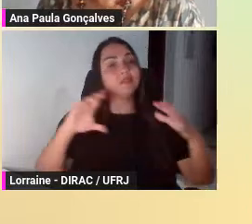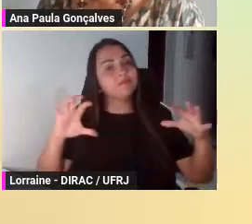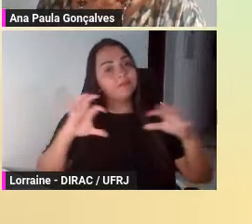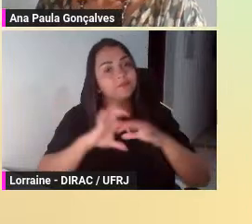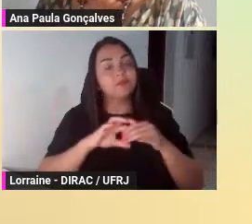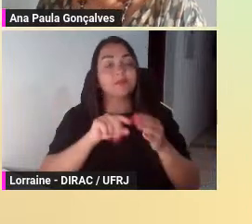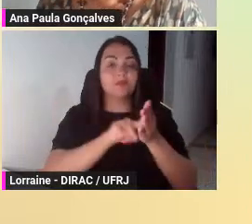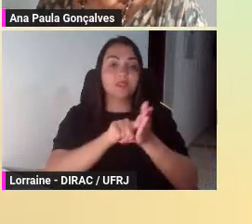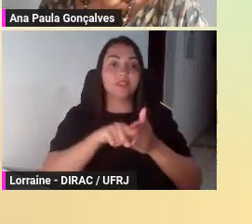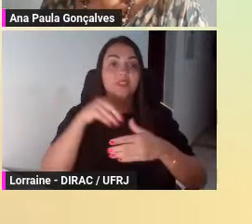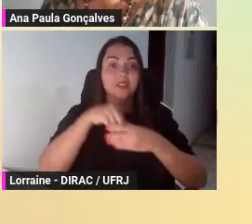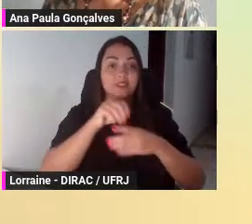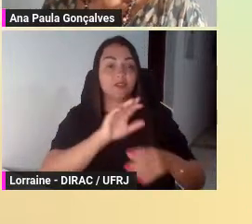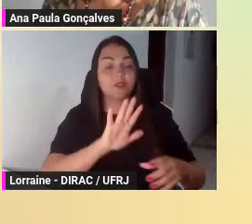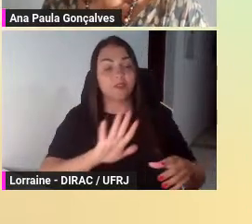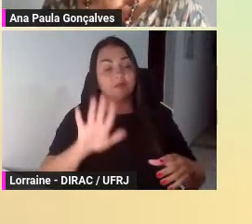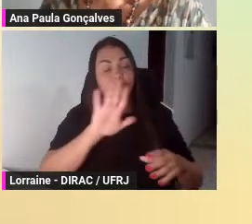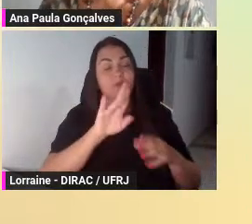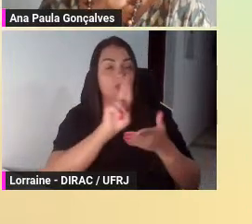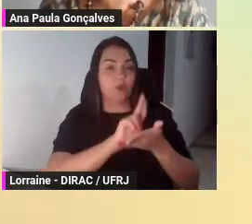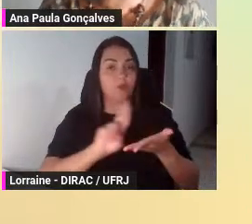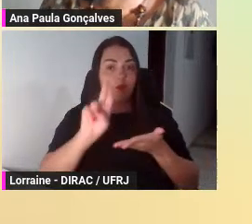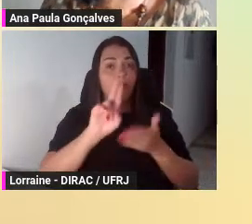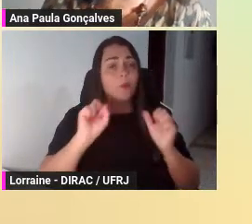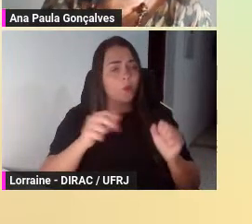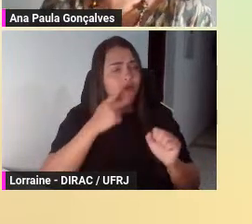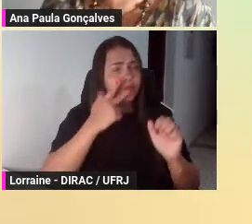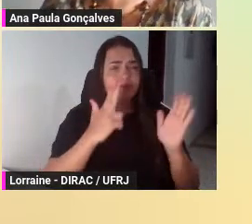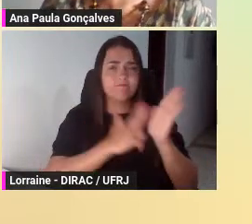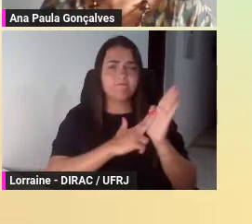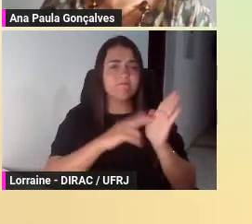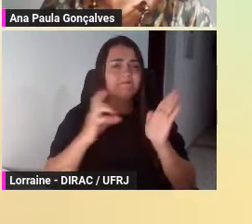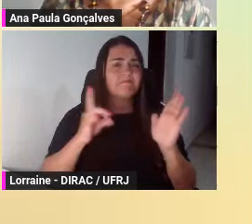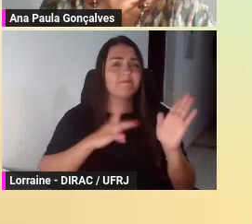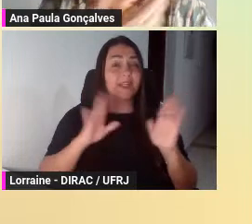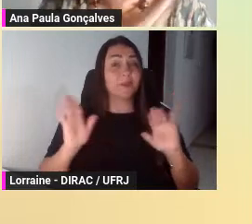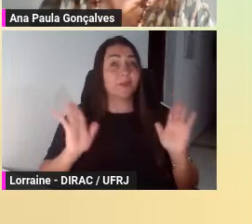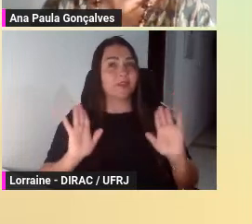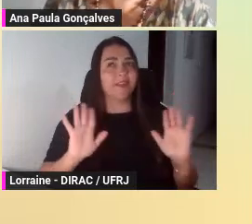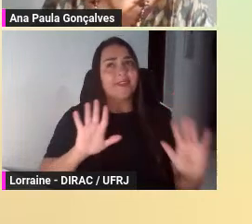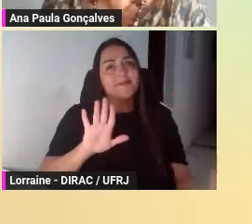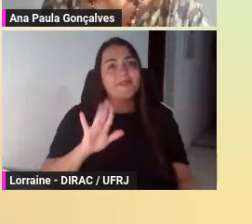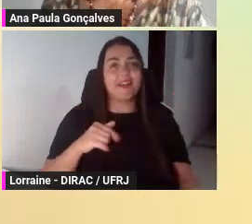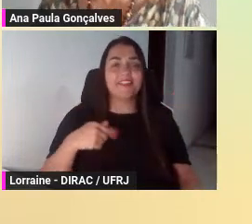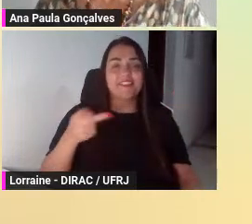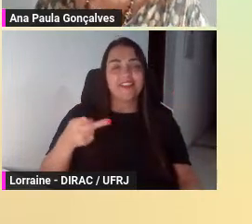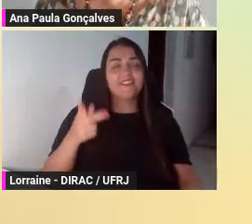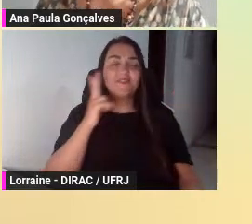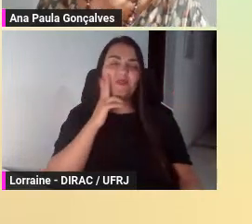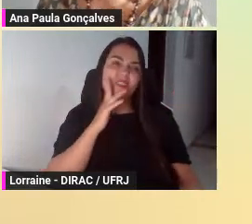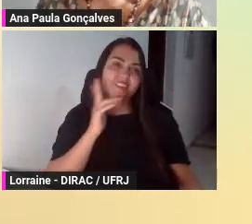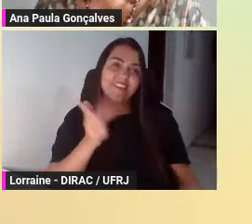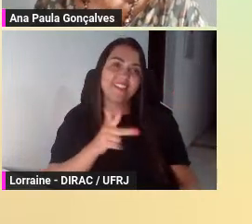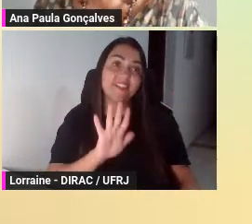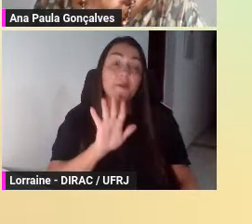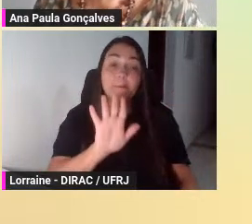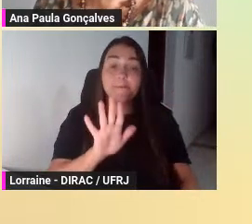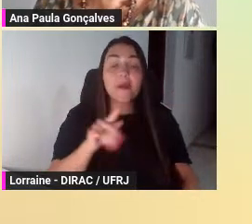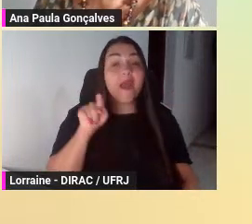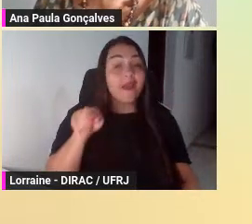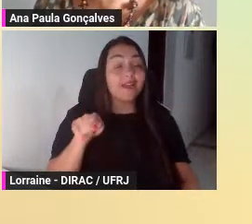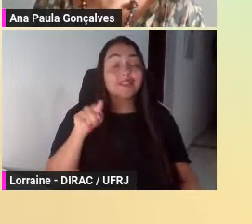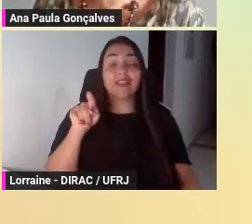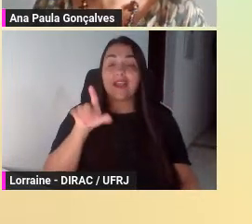universidade. Eu posso dizer para vocês, sem medo de errar, entre aspas, né, porque agora a gente falou do erro, que essa é uma das experiências